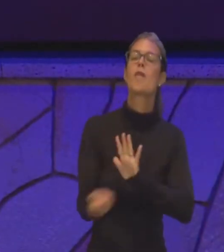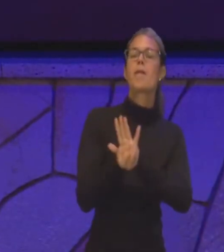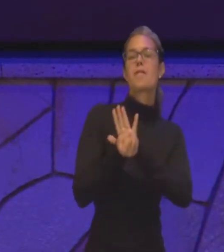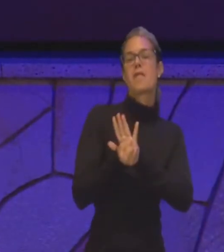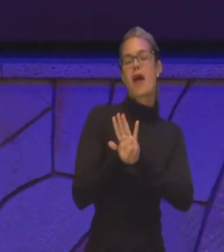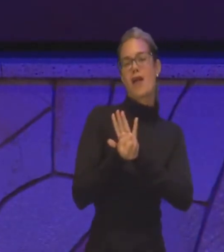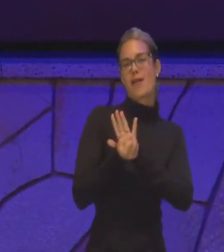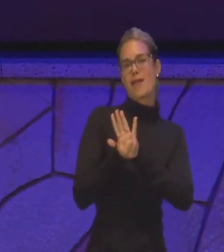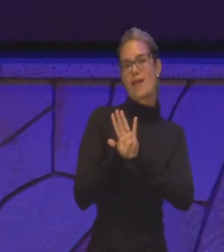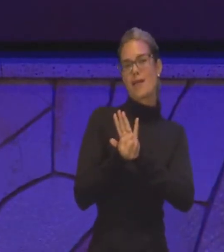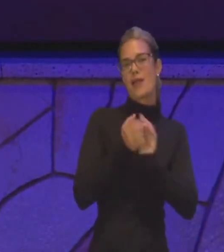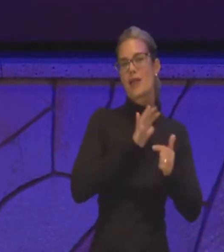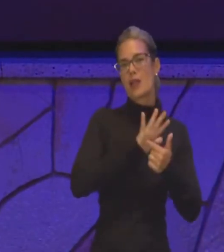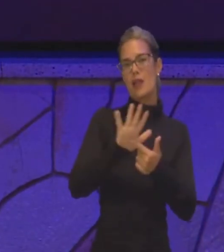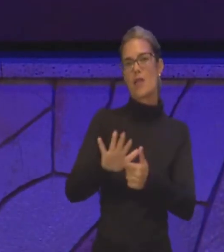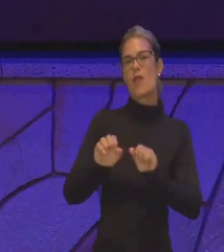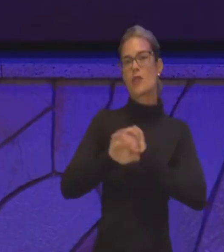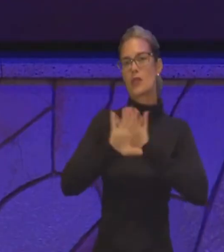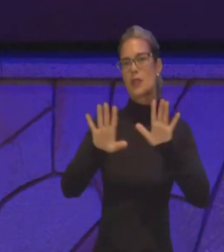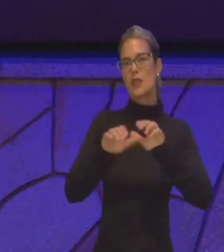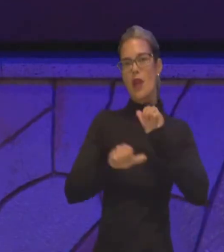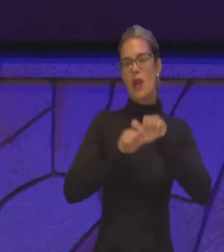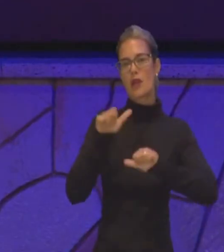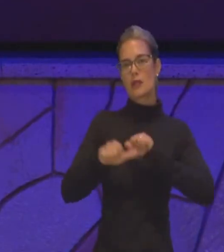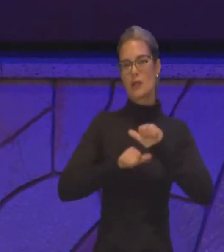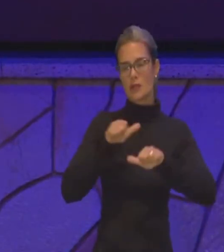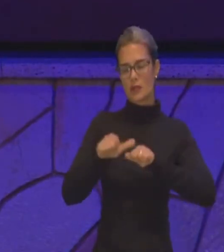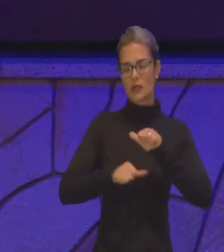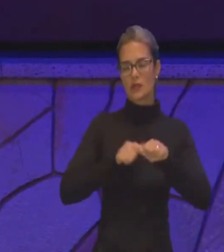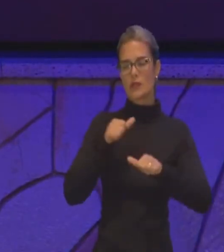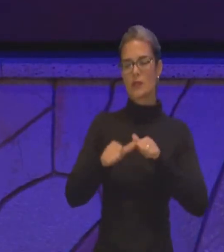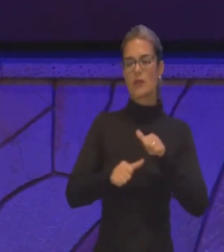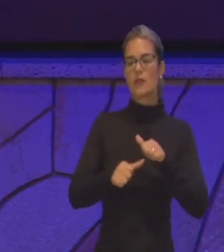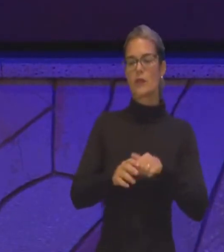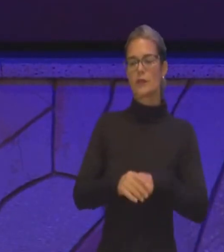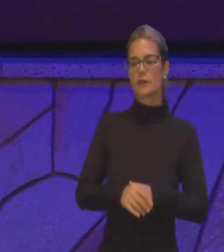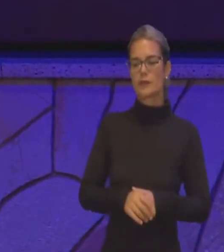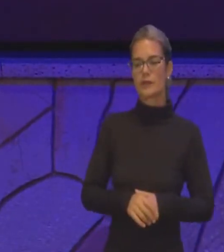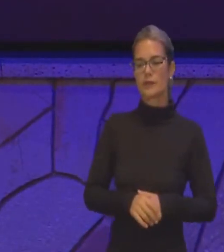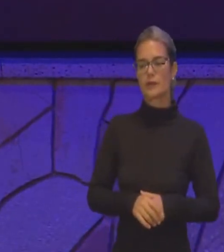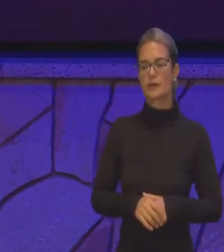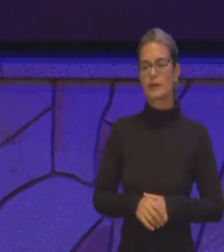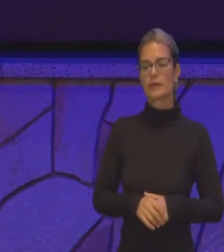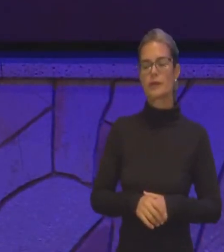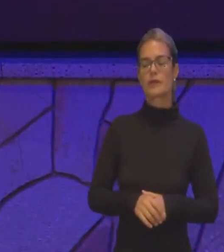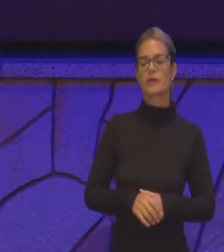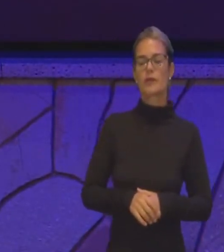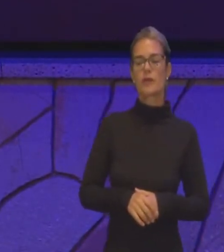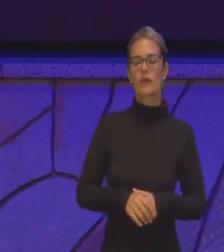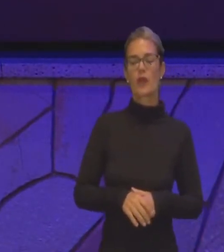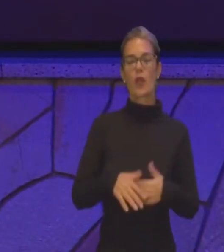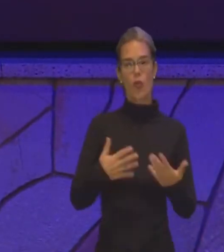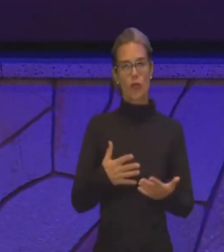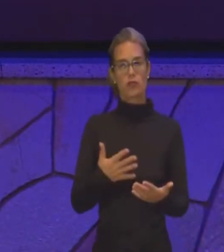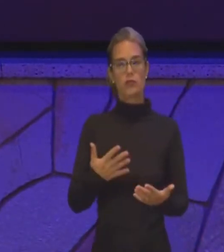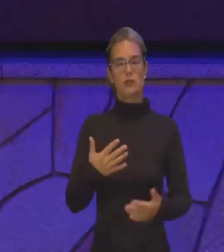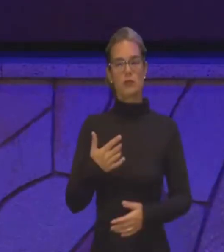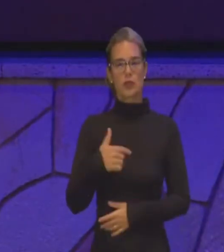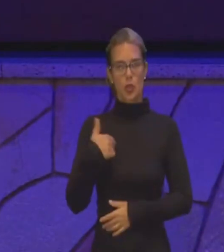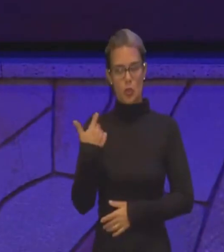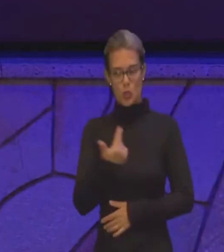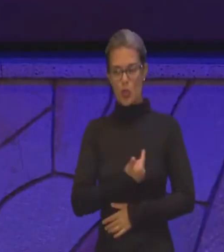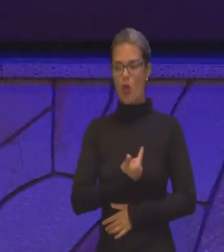visível de uma transformação invisível. Quando nós, munidos